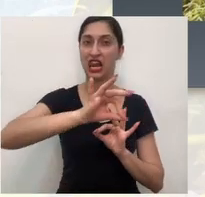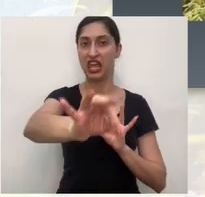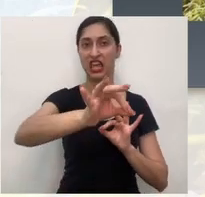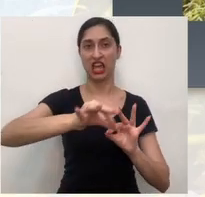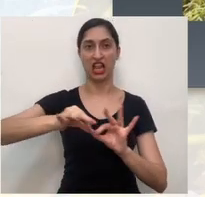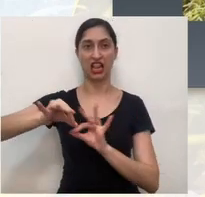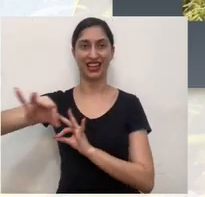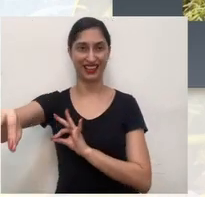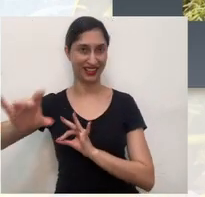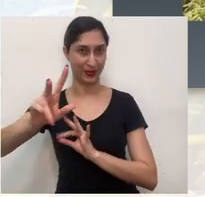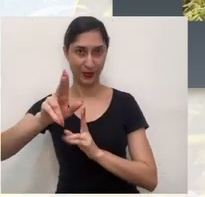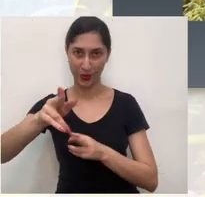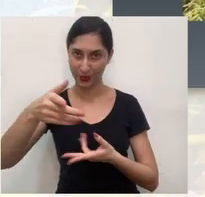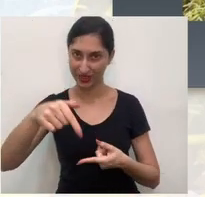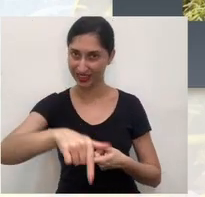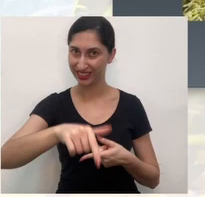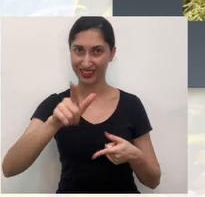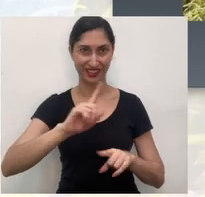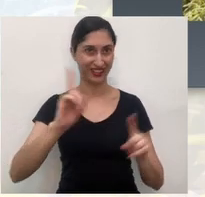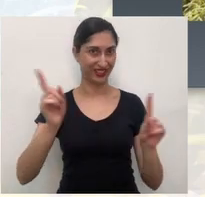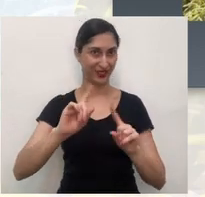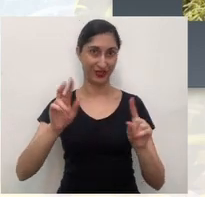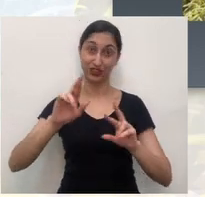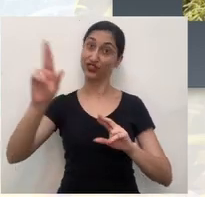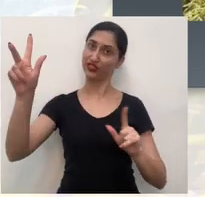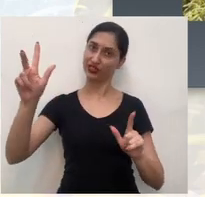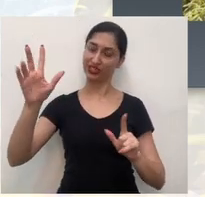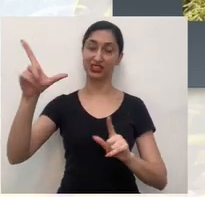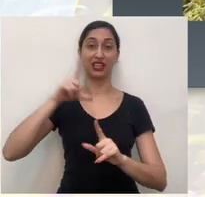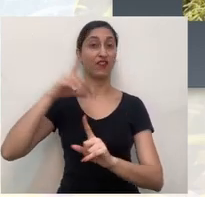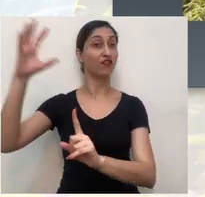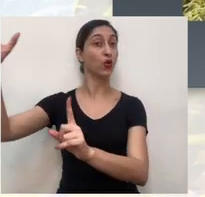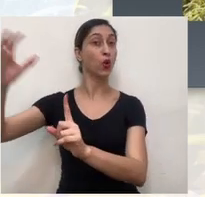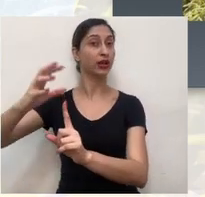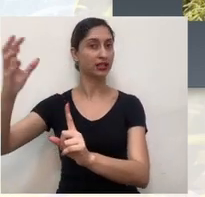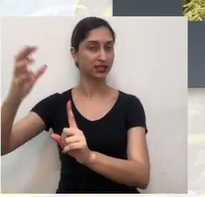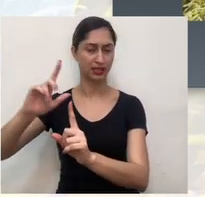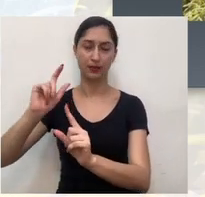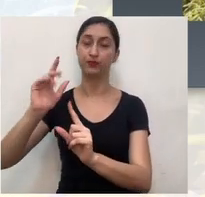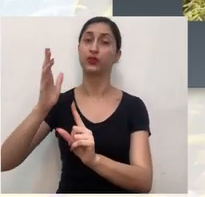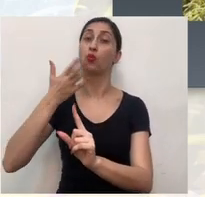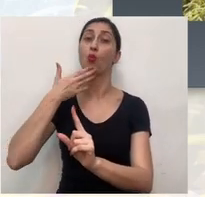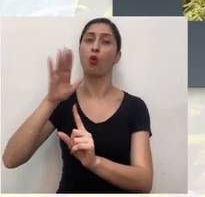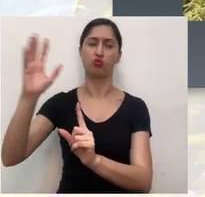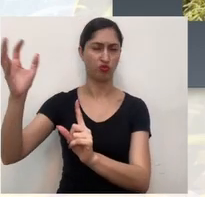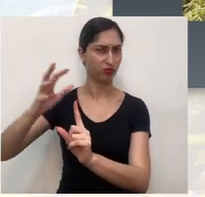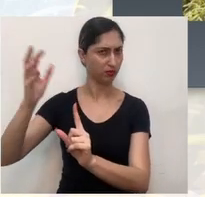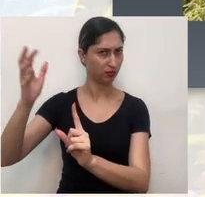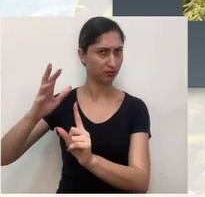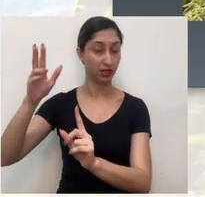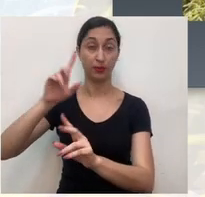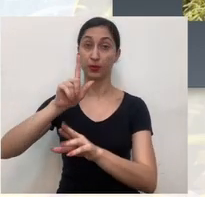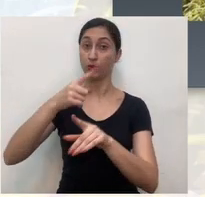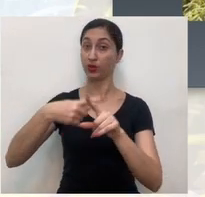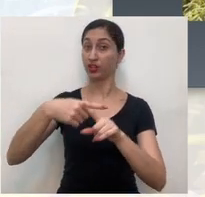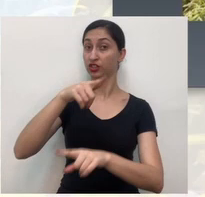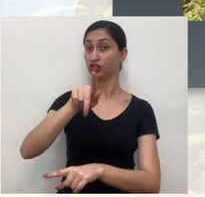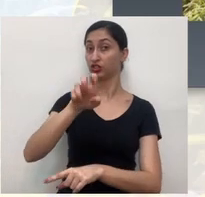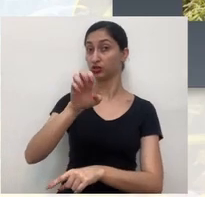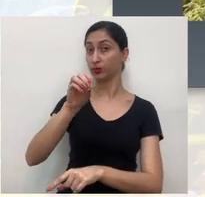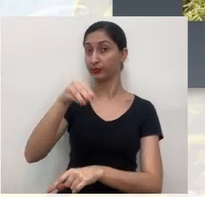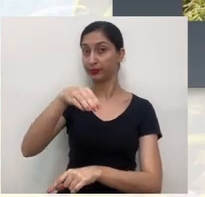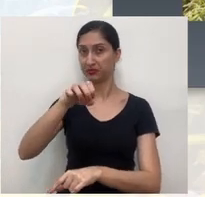essas coberturas de solo. Então, qual é a influência? A influência é que a geometria já não é tão importante